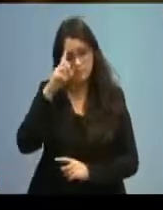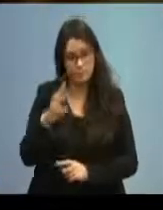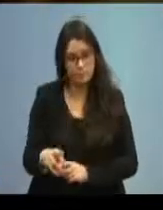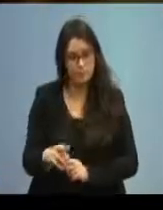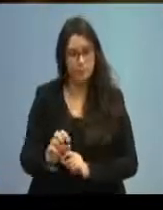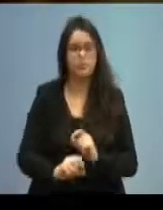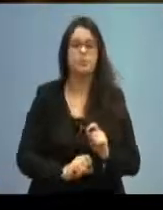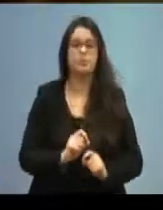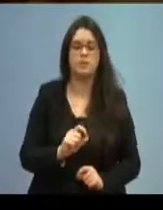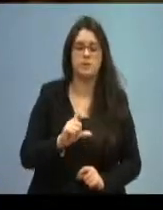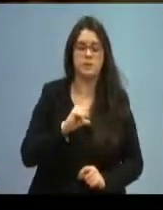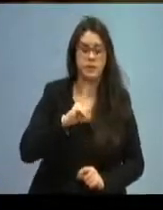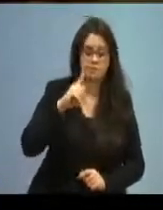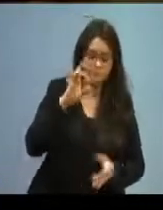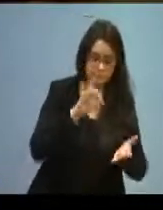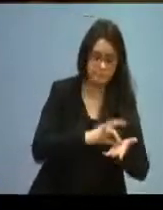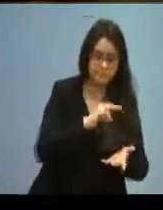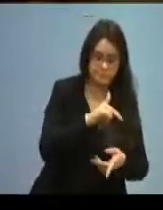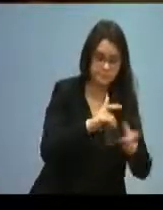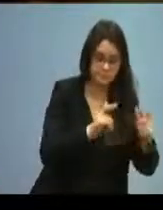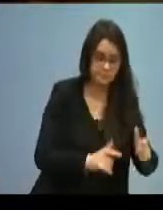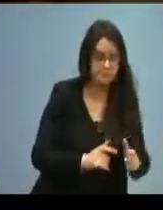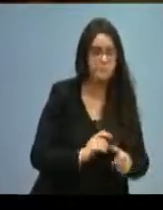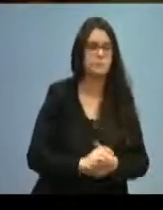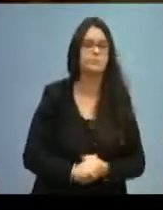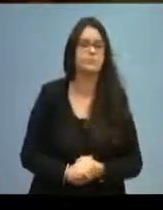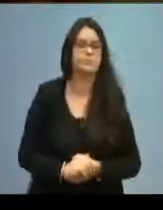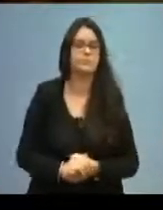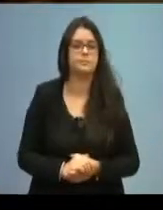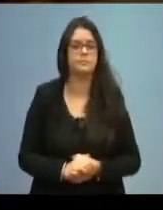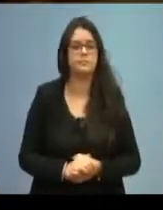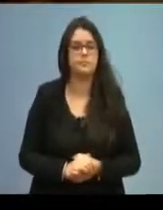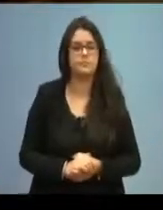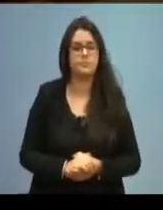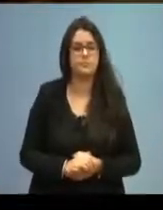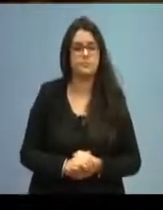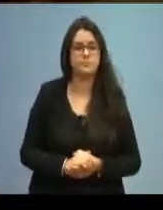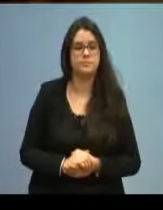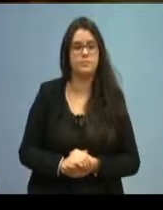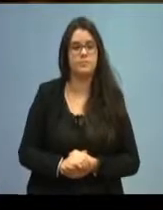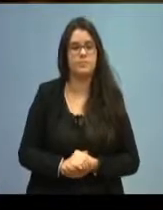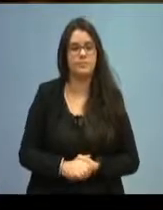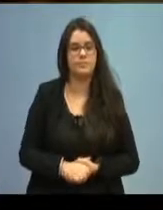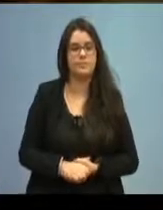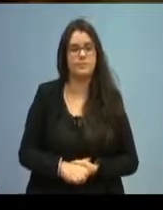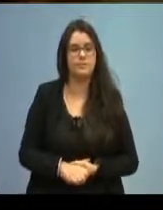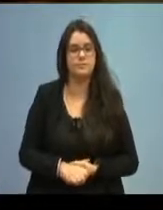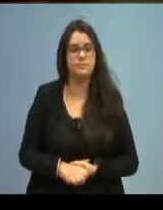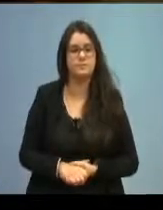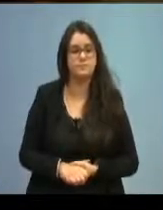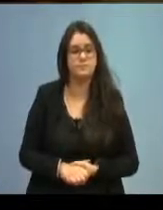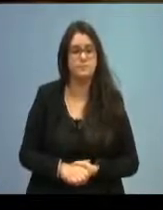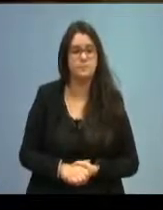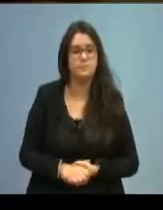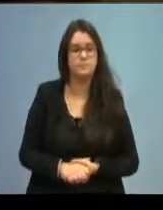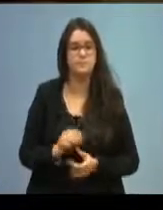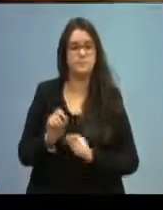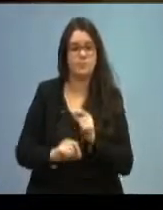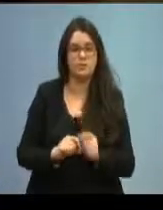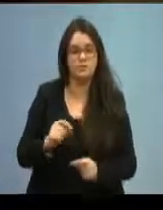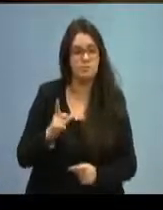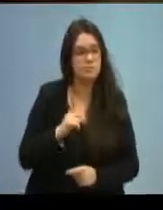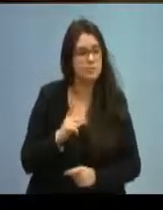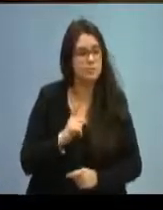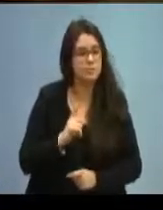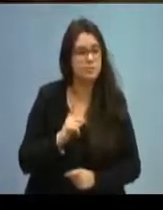nos territórios, aquilo que está no geoprocessamento da própria prefeitura municipal, aquilo que está